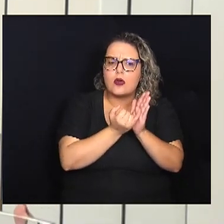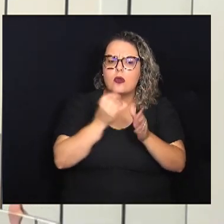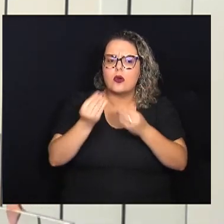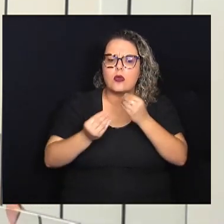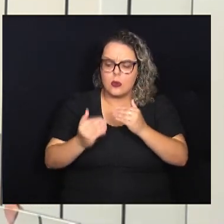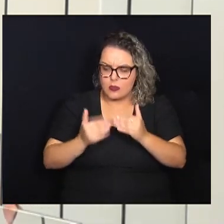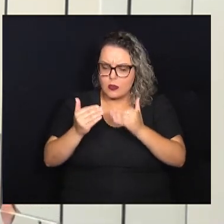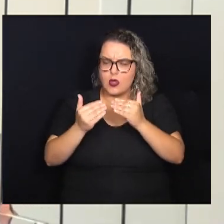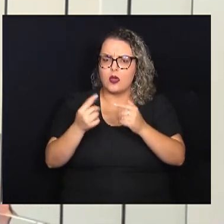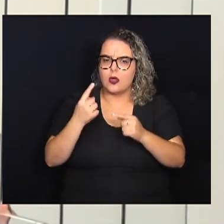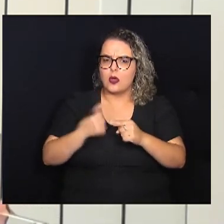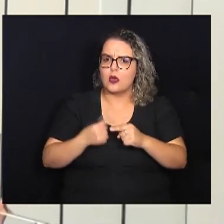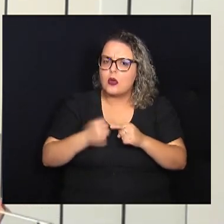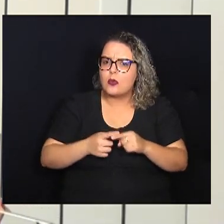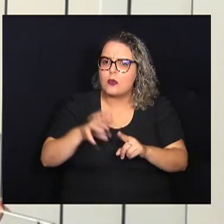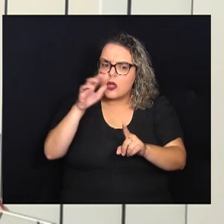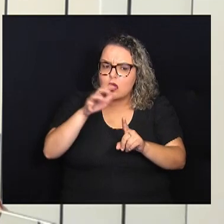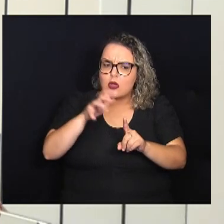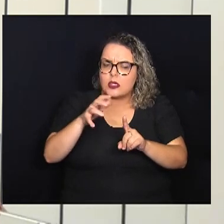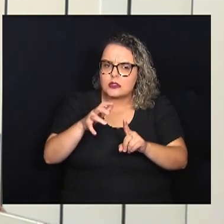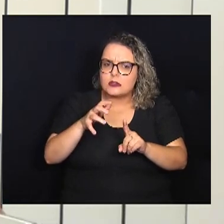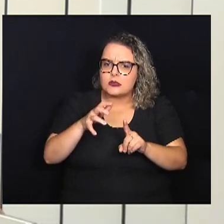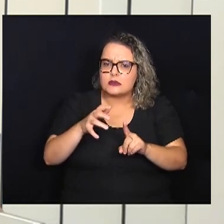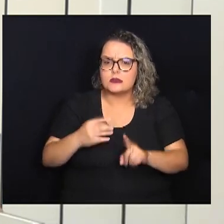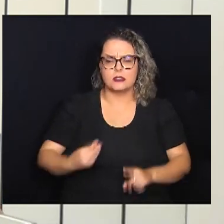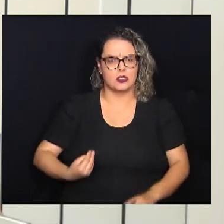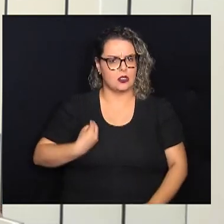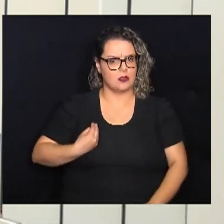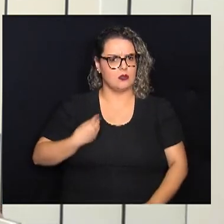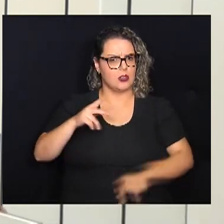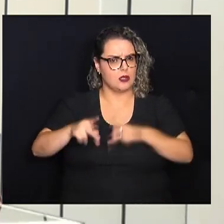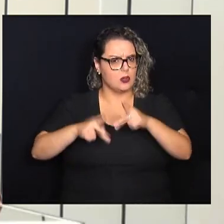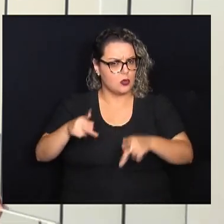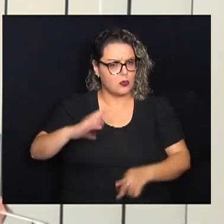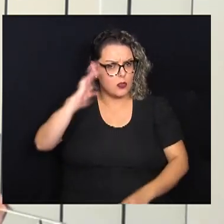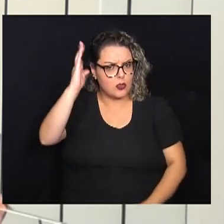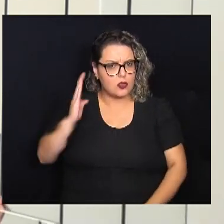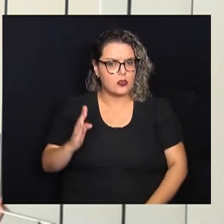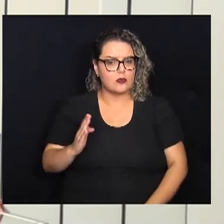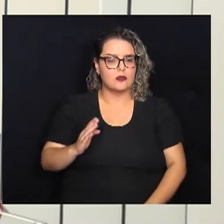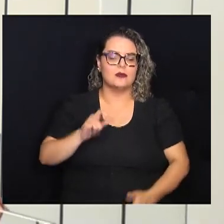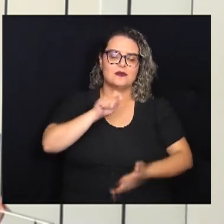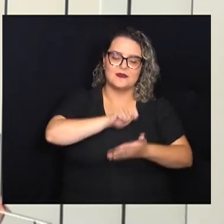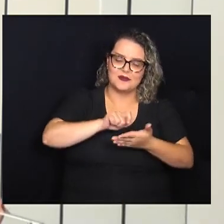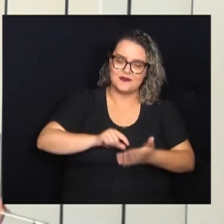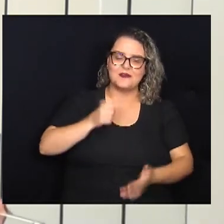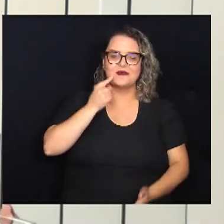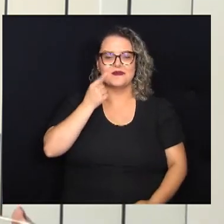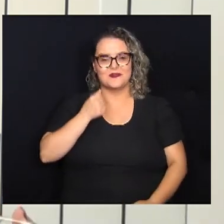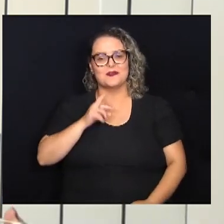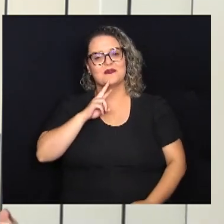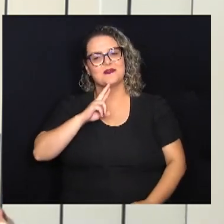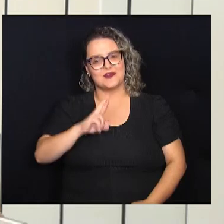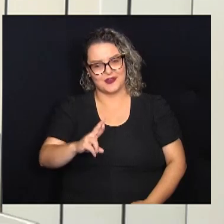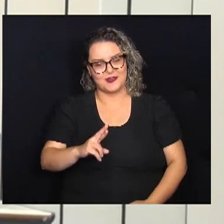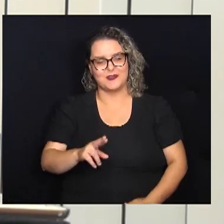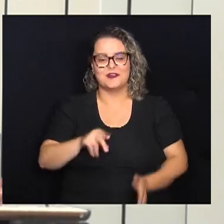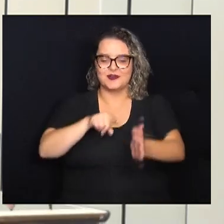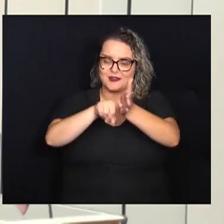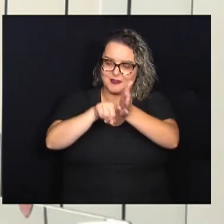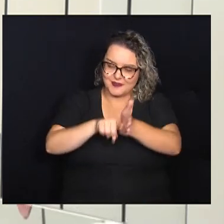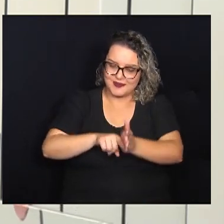a ciência, a tecnologia, a engenharia e a matemática. A expectativa do vereador é que os 2 projetos sejam aprovados pela Casa de